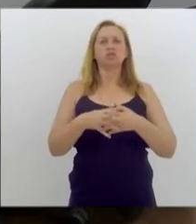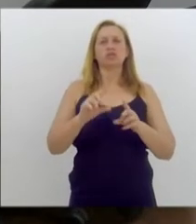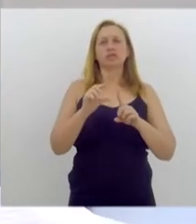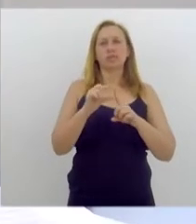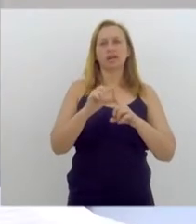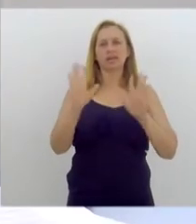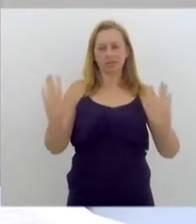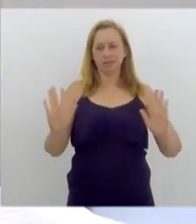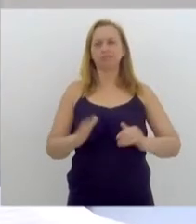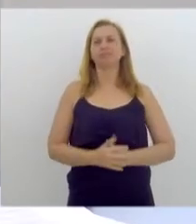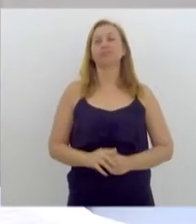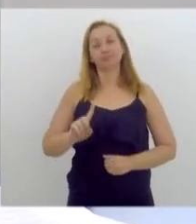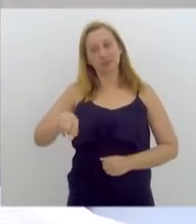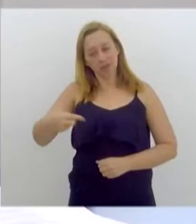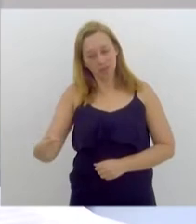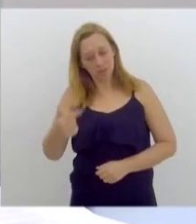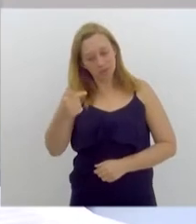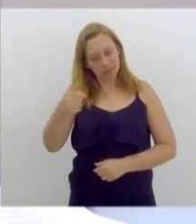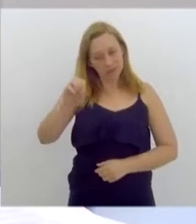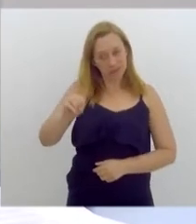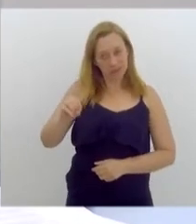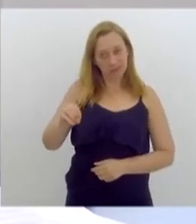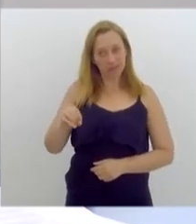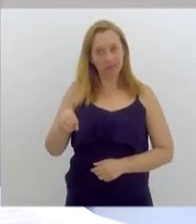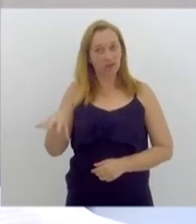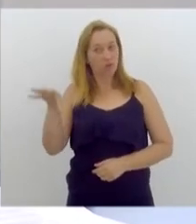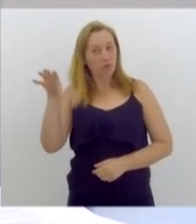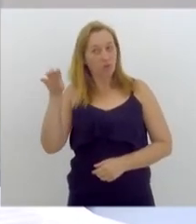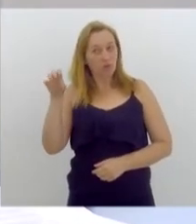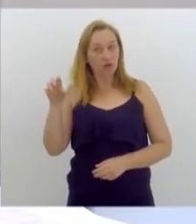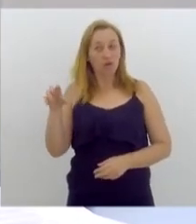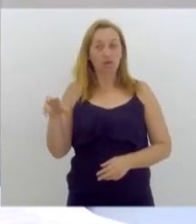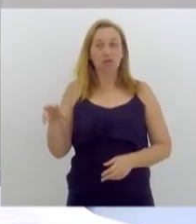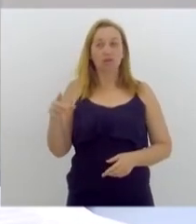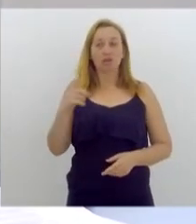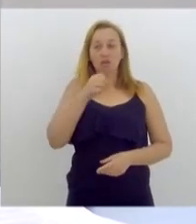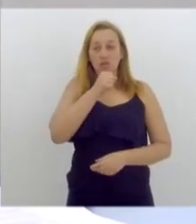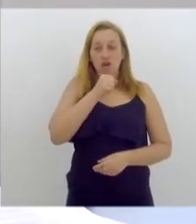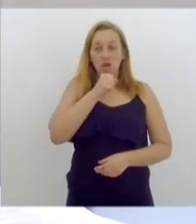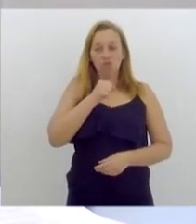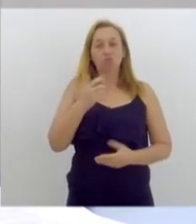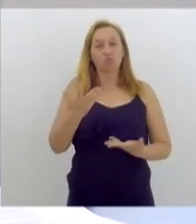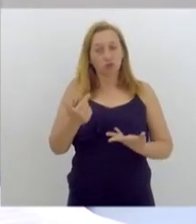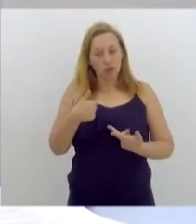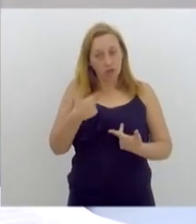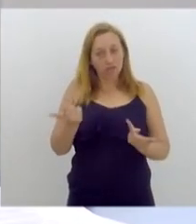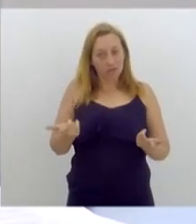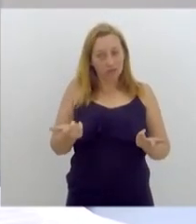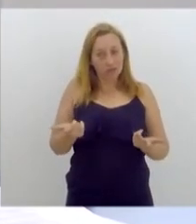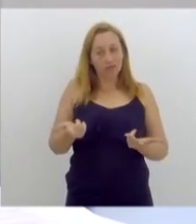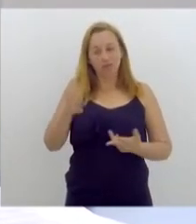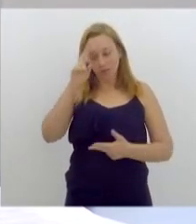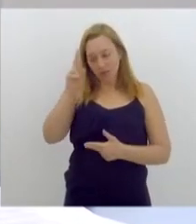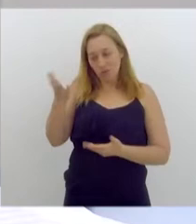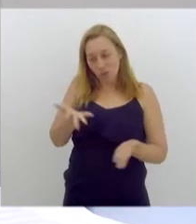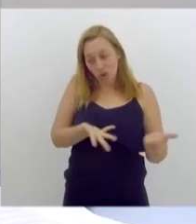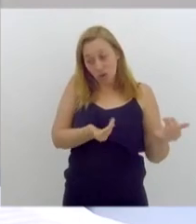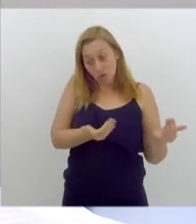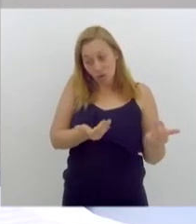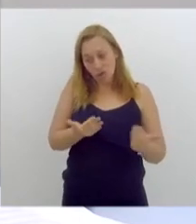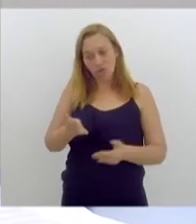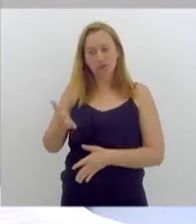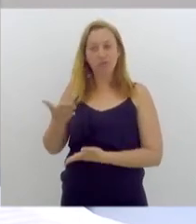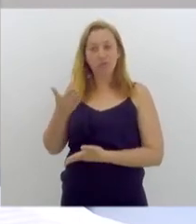depois que a gente passa dos 70 a nossa audição não é mais tão perfeita assim né Nelson o senhor é o bastante jovem